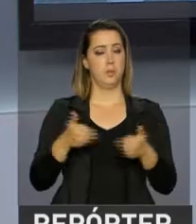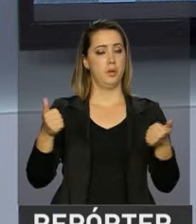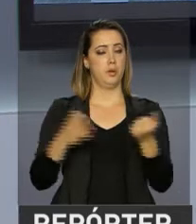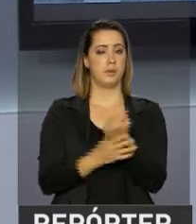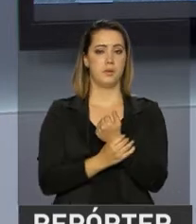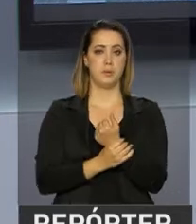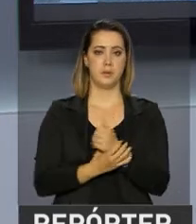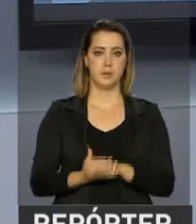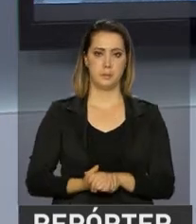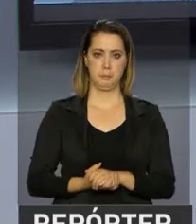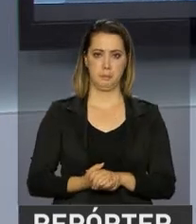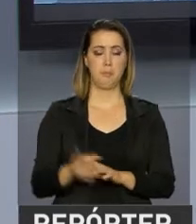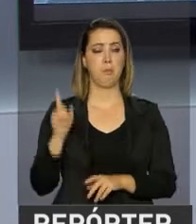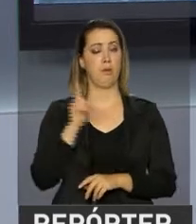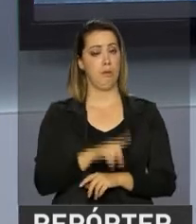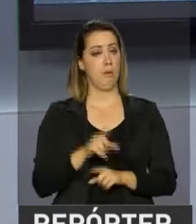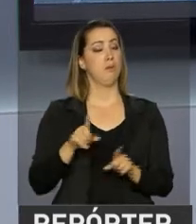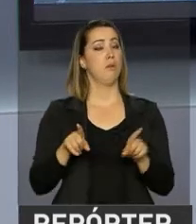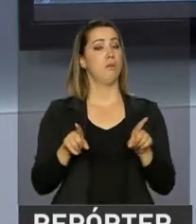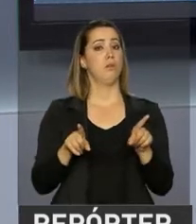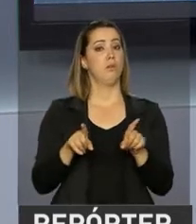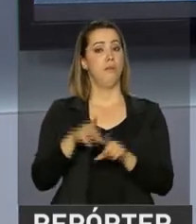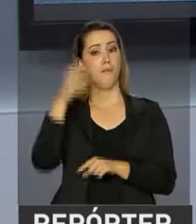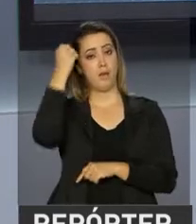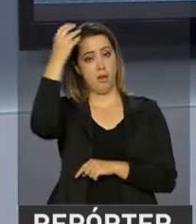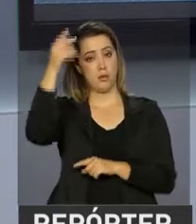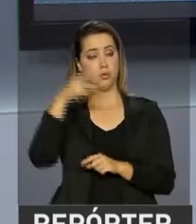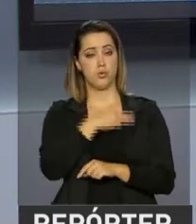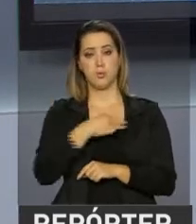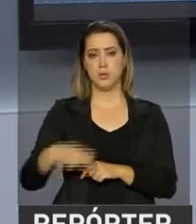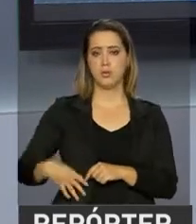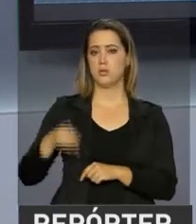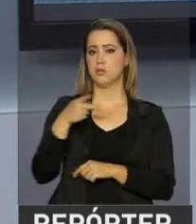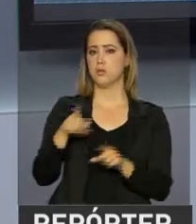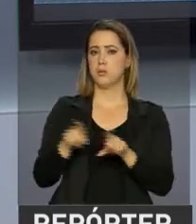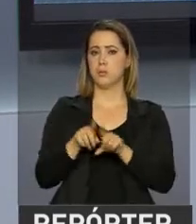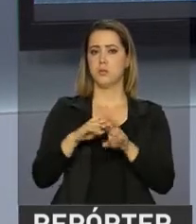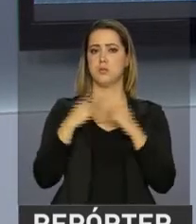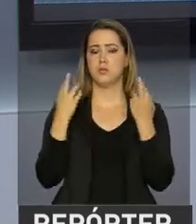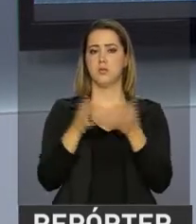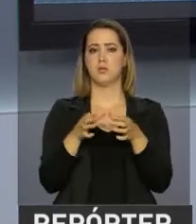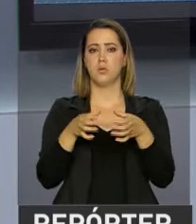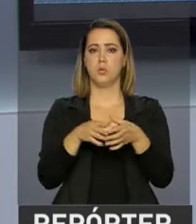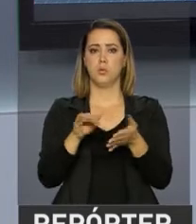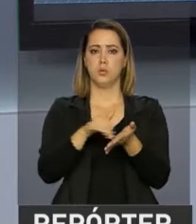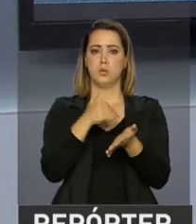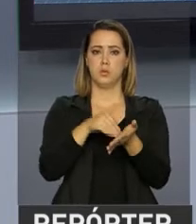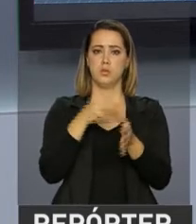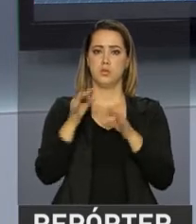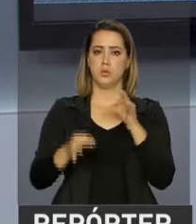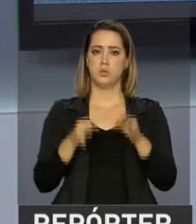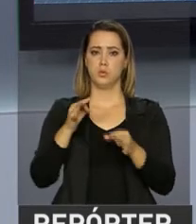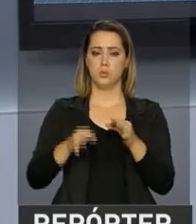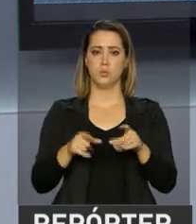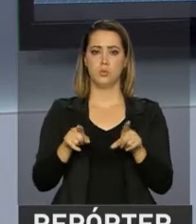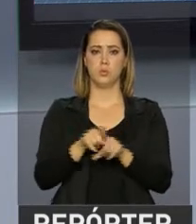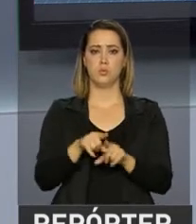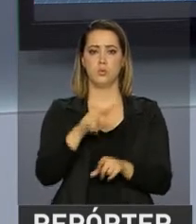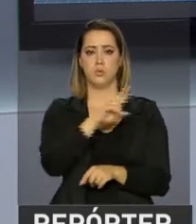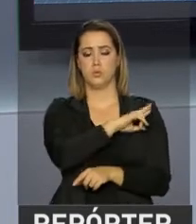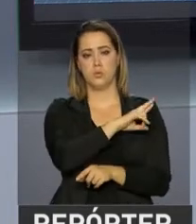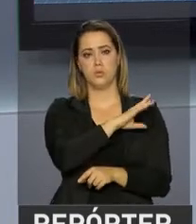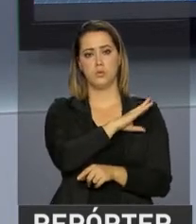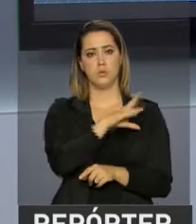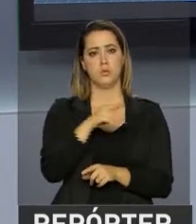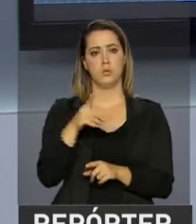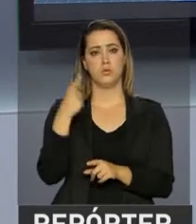ainda durante a viagem o ministro torquato jardim deve se reunir com o secretário de justiça dos estados unidos com representantes